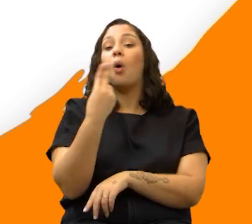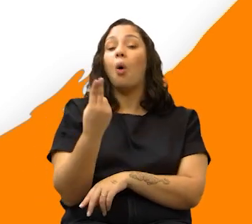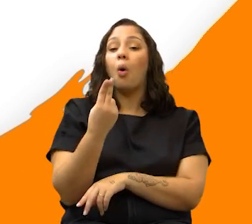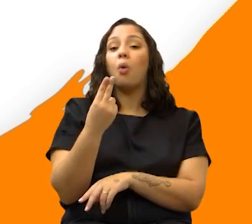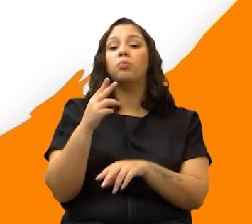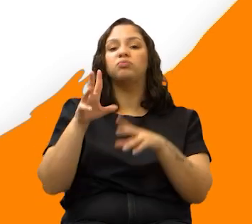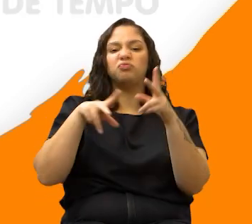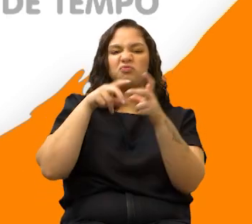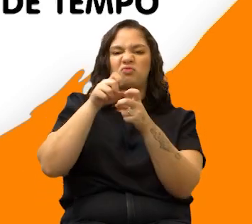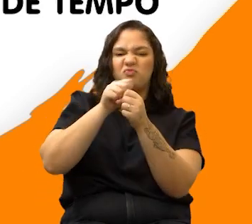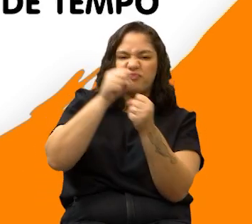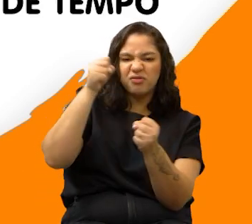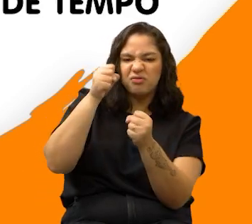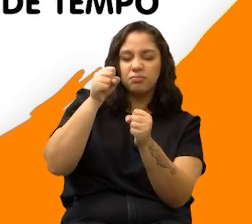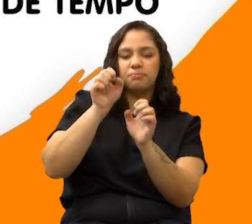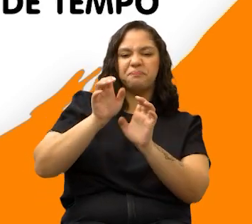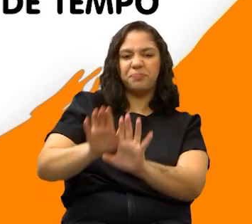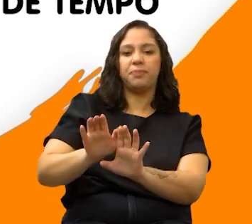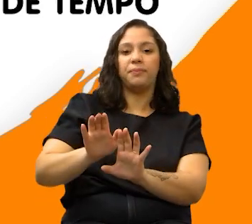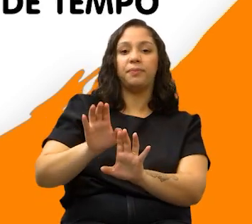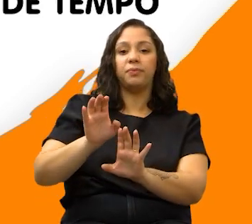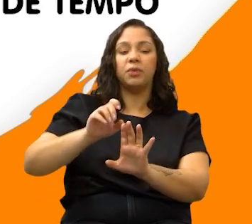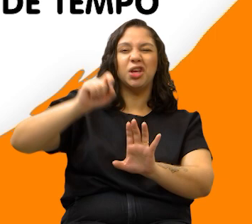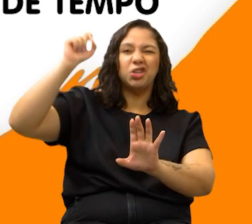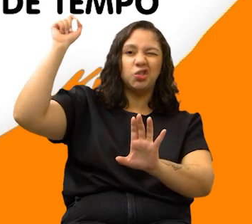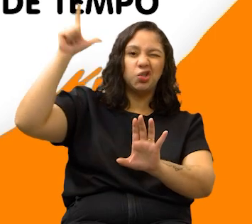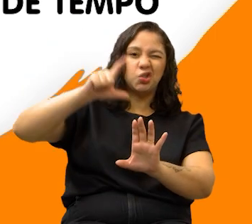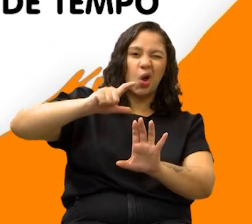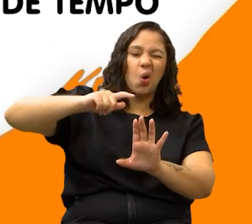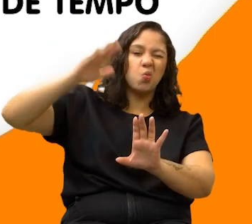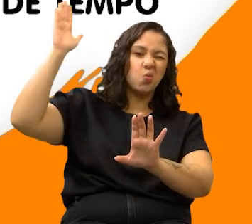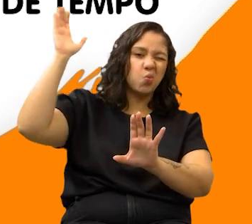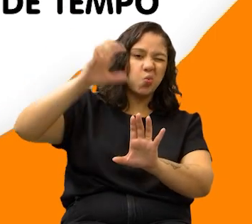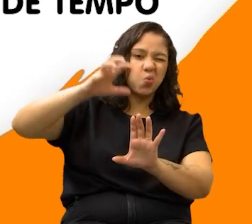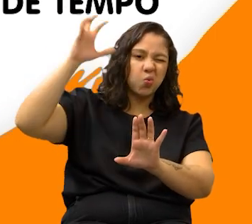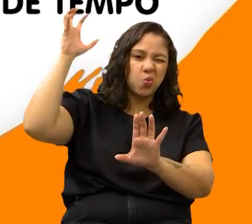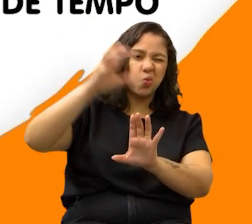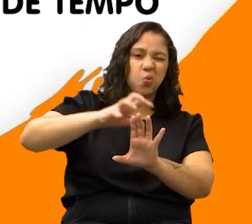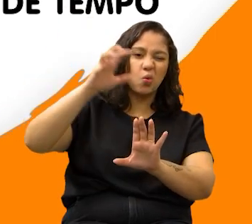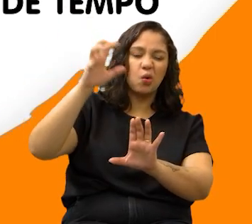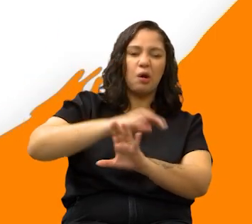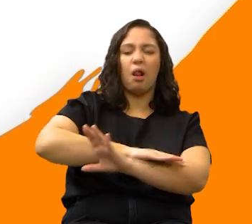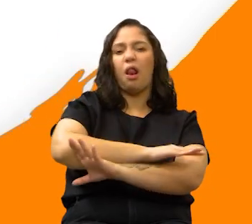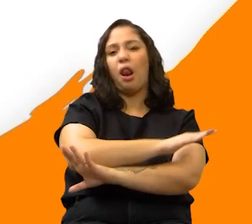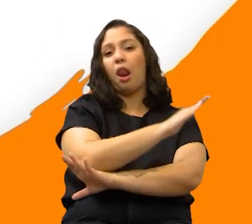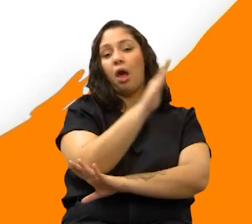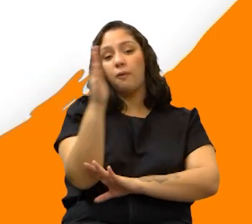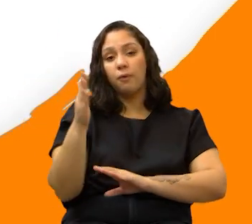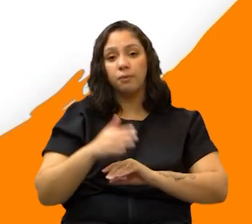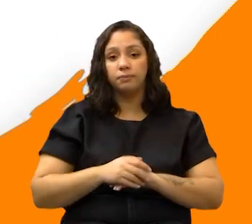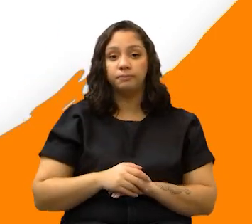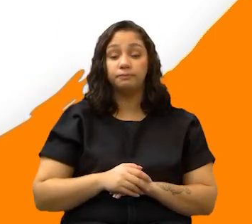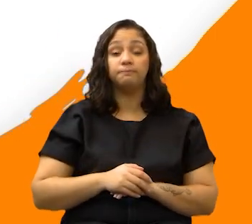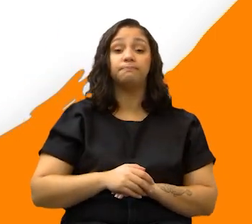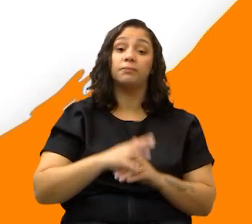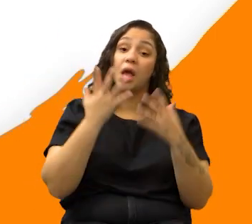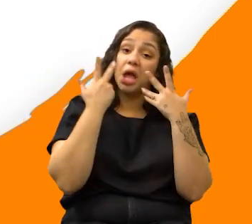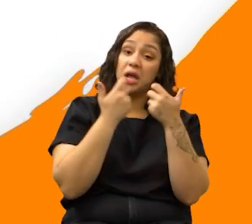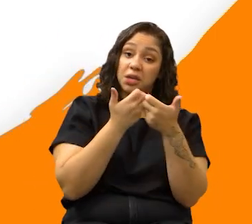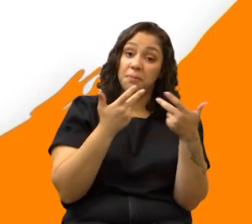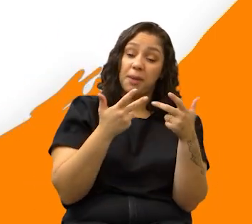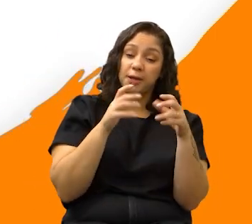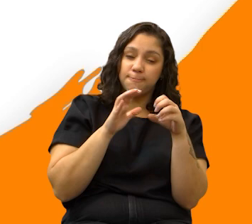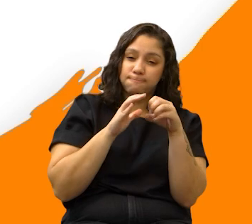ou cordas, deixar o animal exposto ao sol por longos períodos de tempo, manter o animal em locais